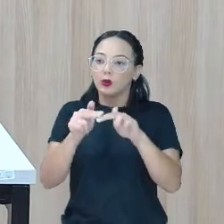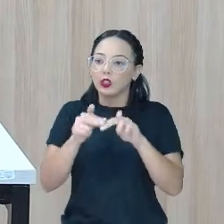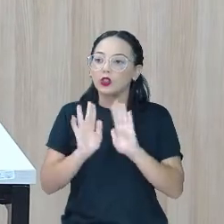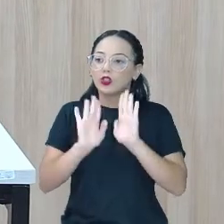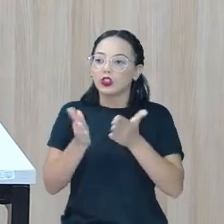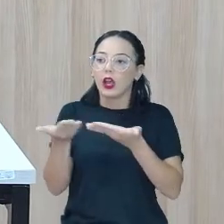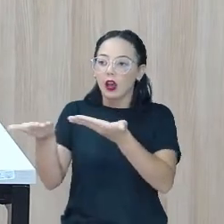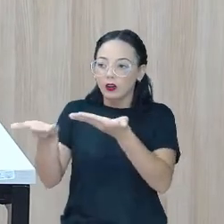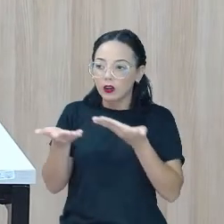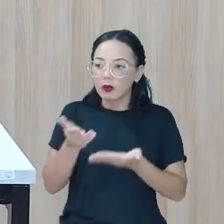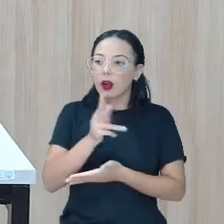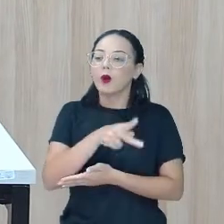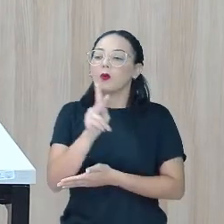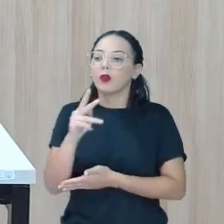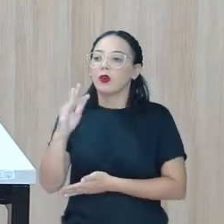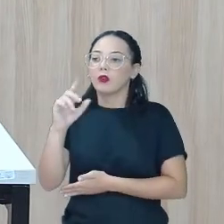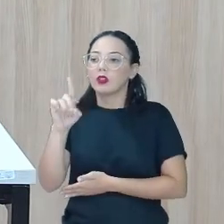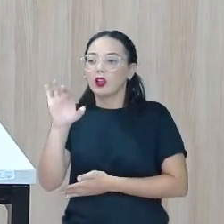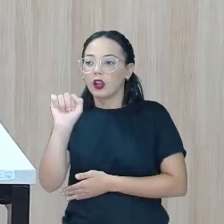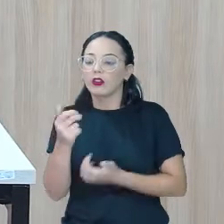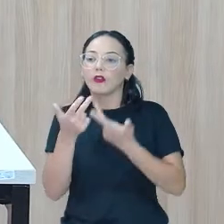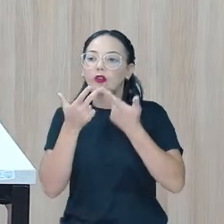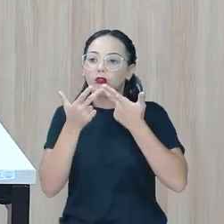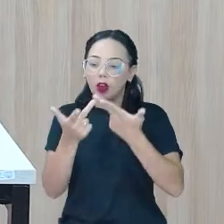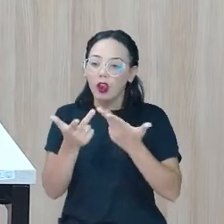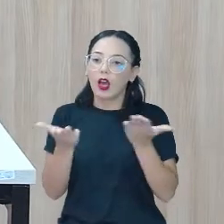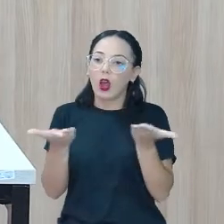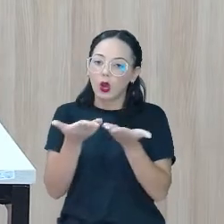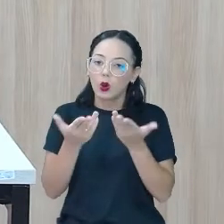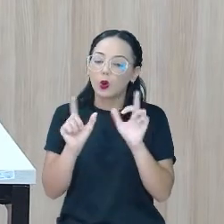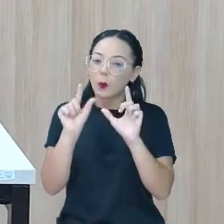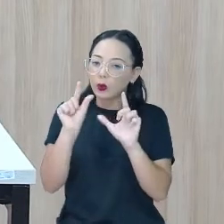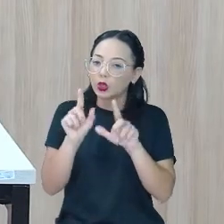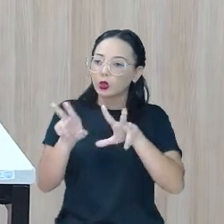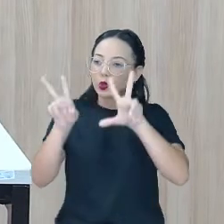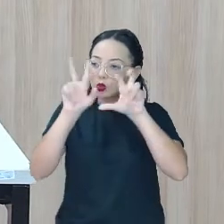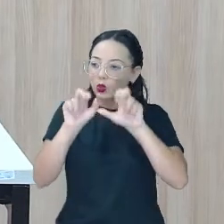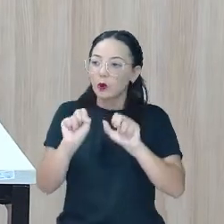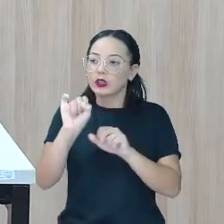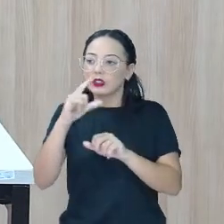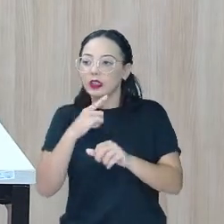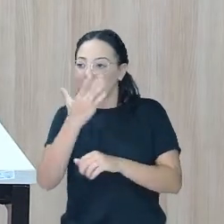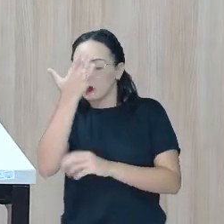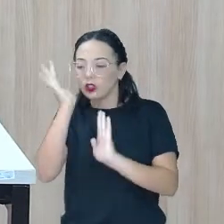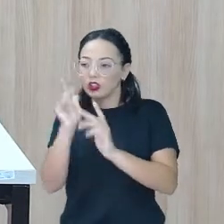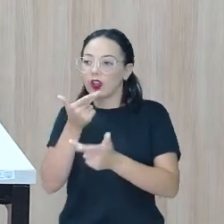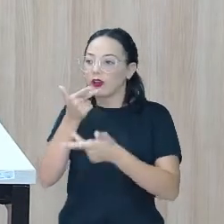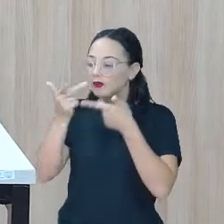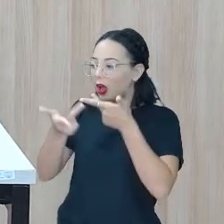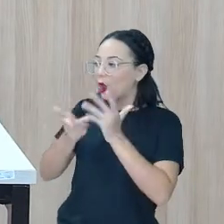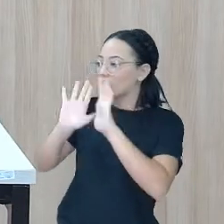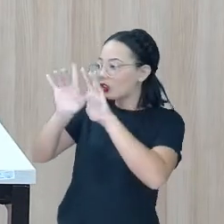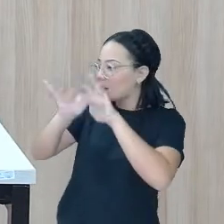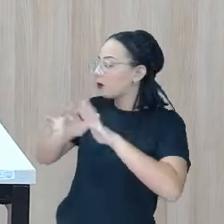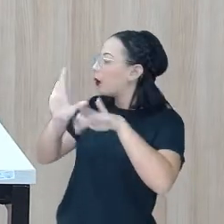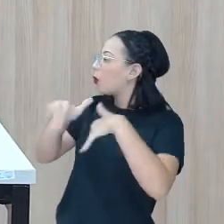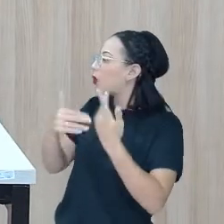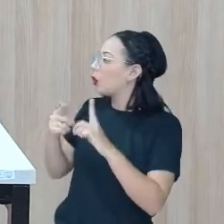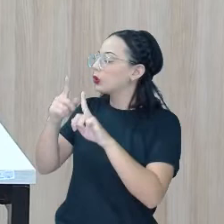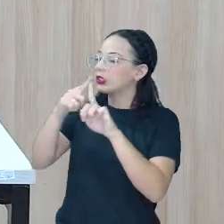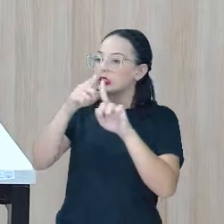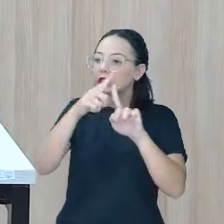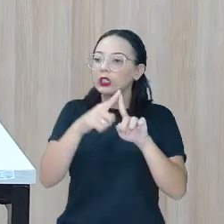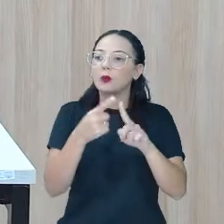vou chamar a professora Cláudia para ela falar um pouquinho, né, a respeito disso aí, se tem alguém que já colocou, qual é o seu tipo